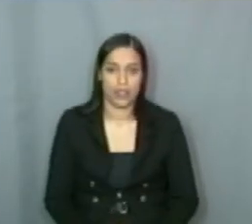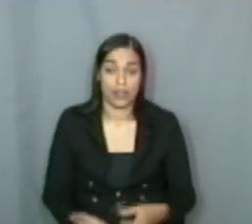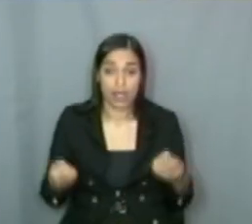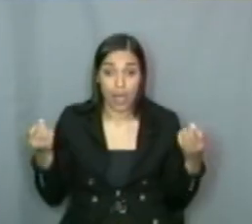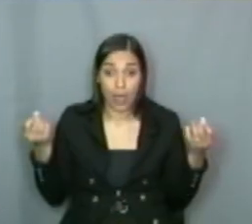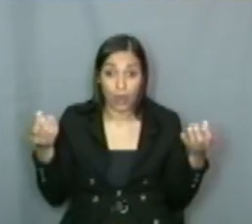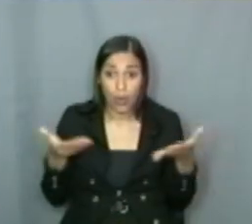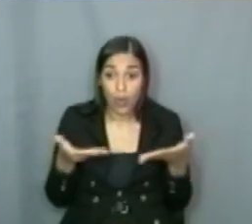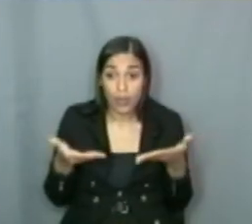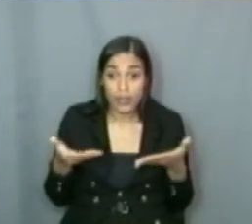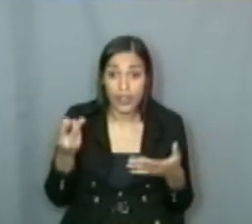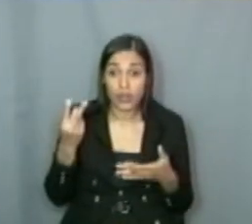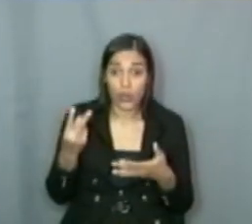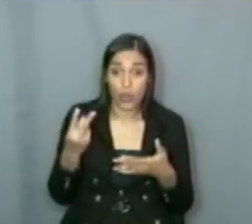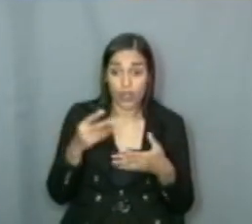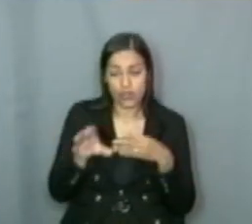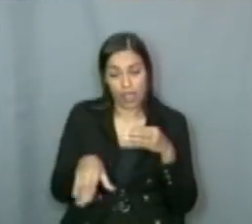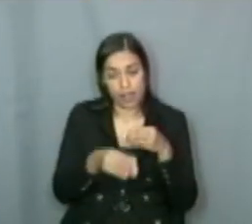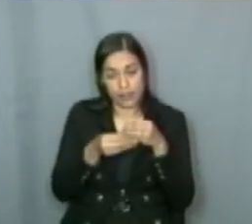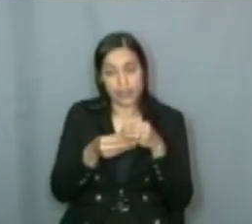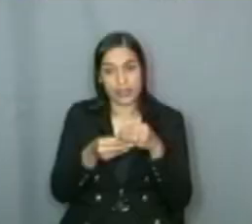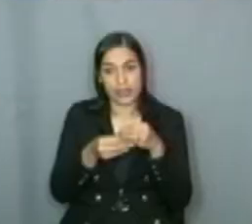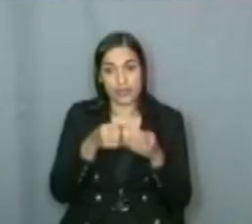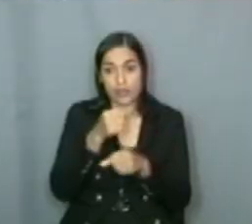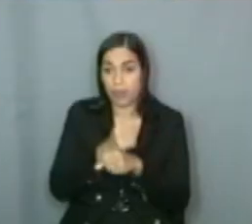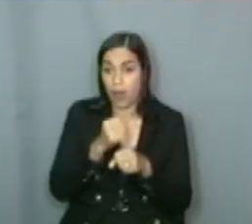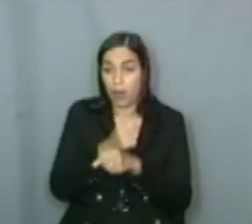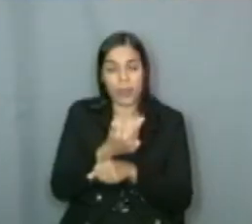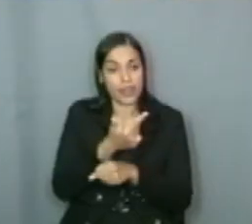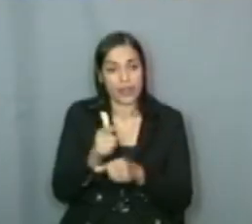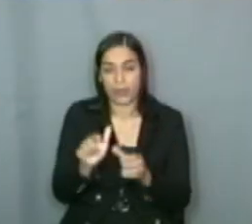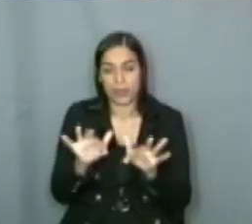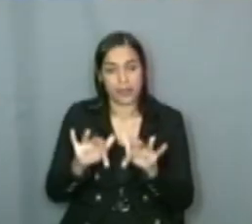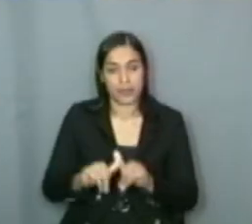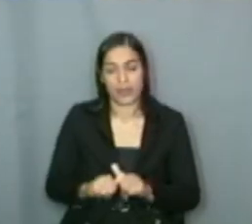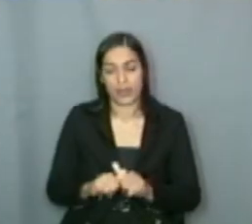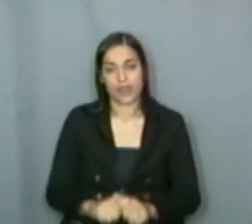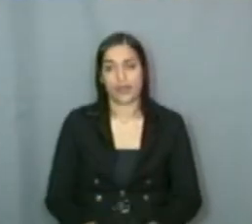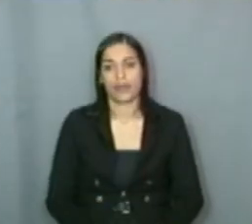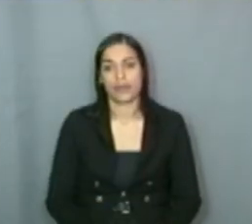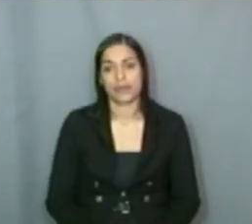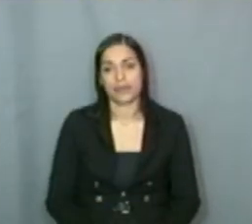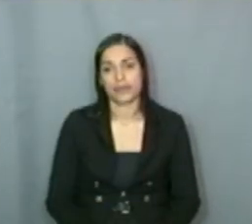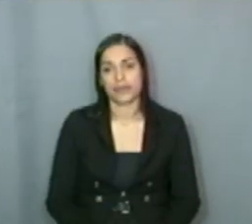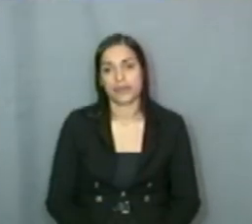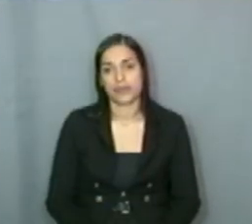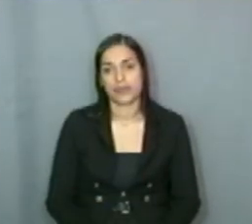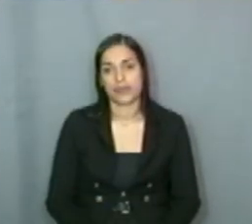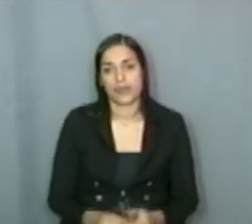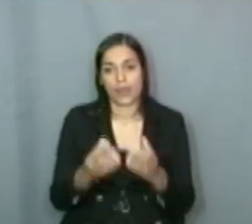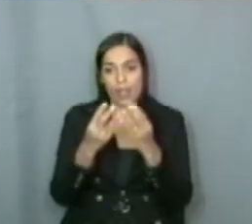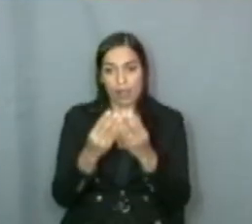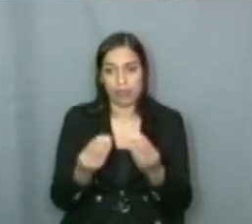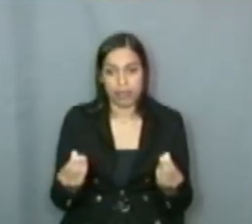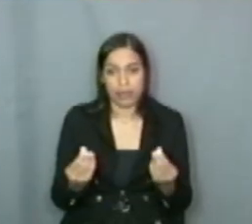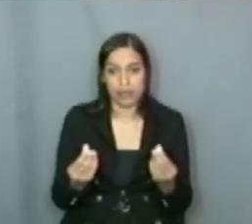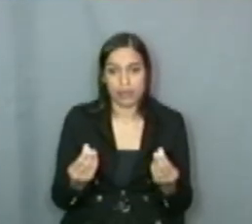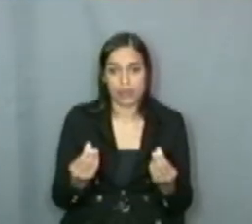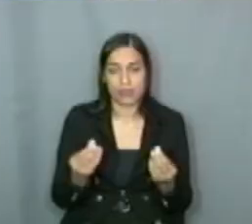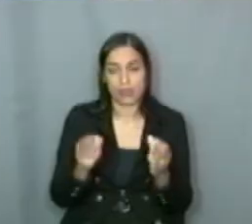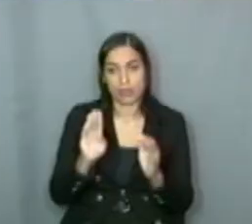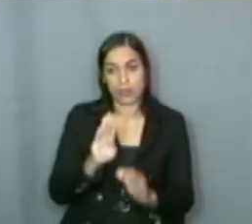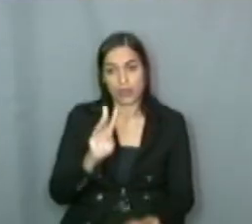já teve mais 2 aditivos para uma obra interminável, que destruiu a orla de Boa